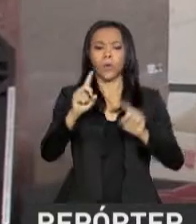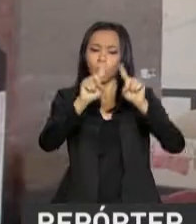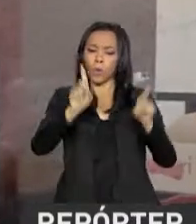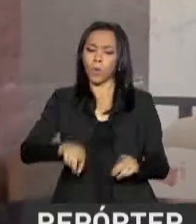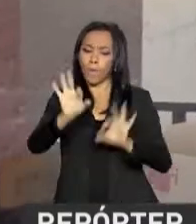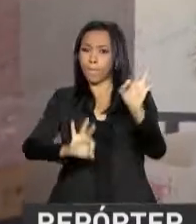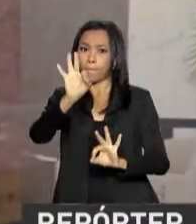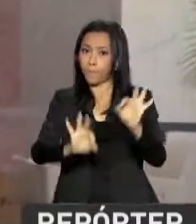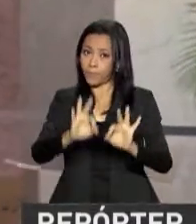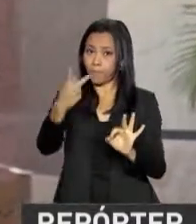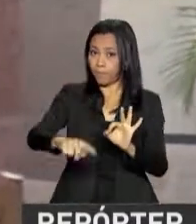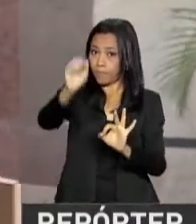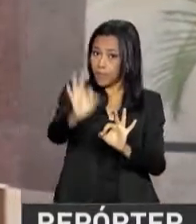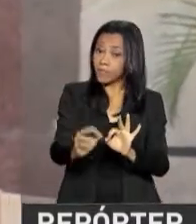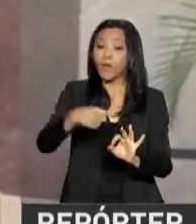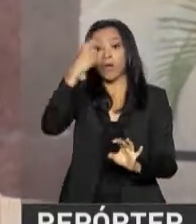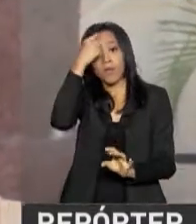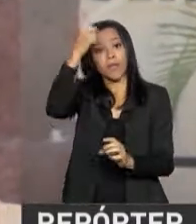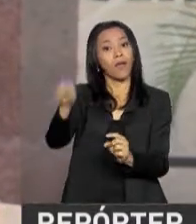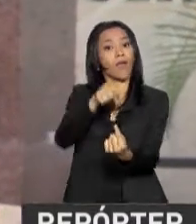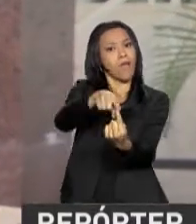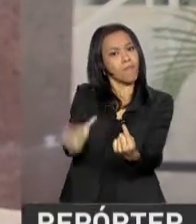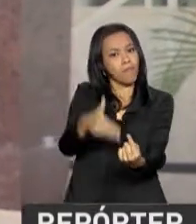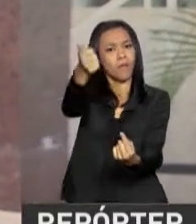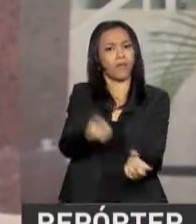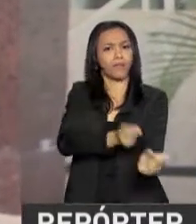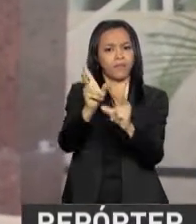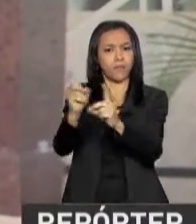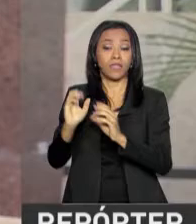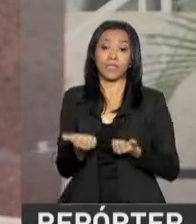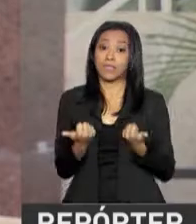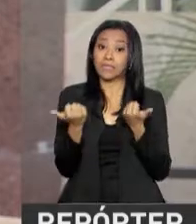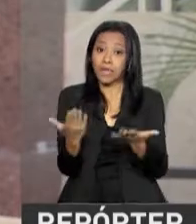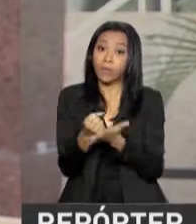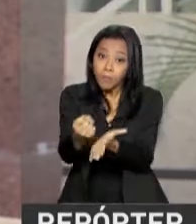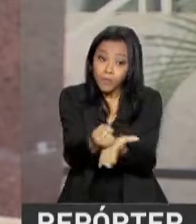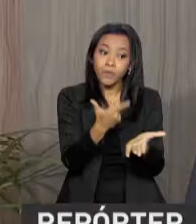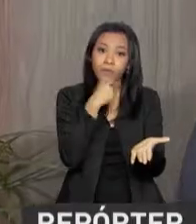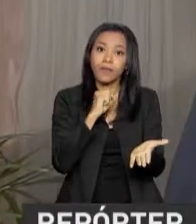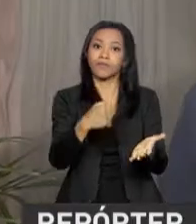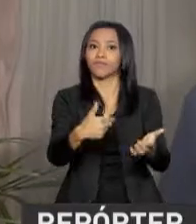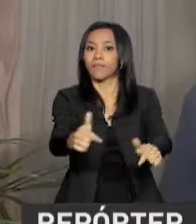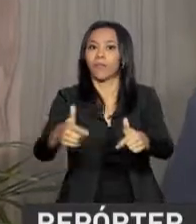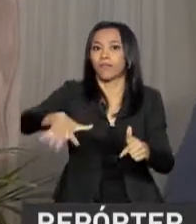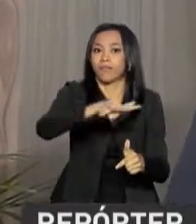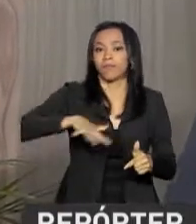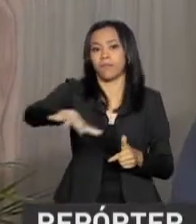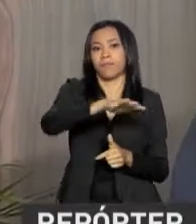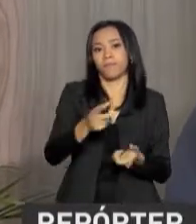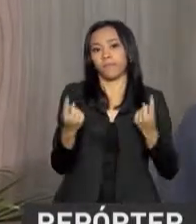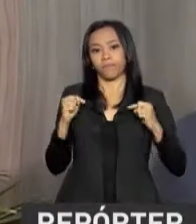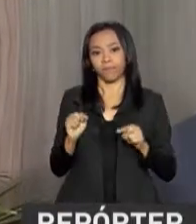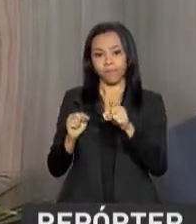da fruticultura a idéia é melhorar as exportações e dar mais suporte aos produtores uma coisa bastante extensa